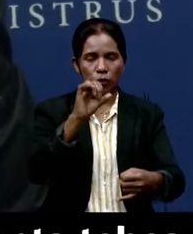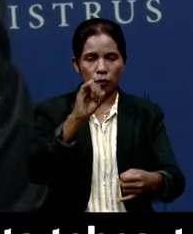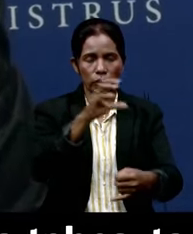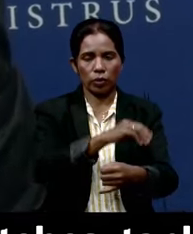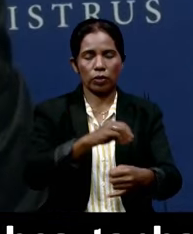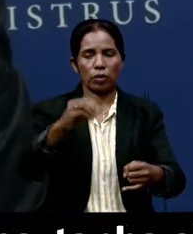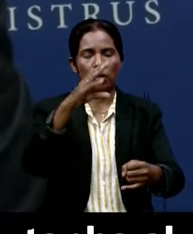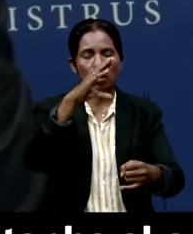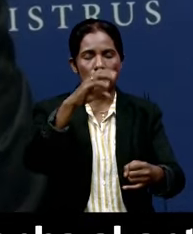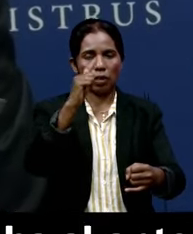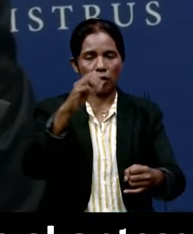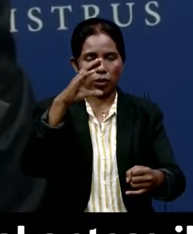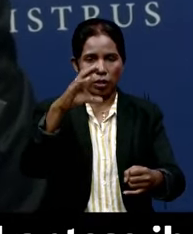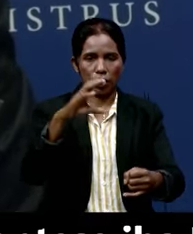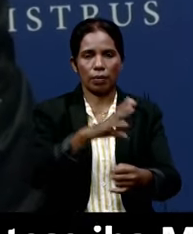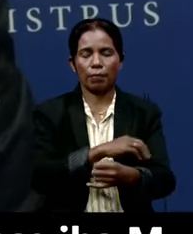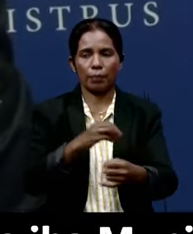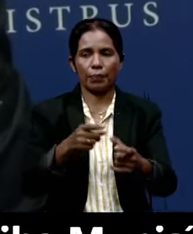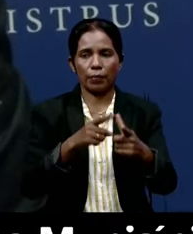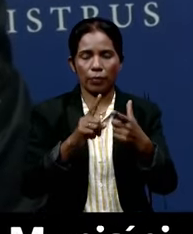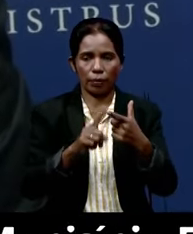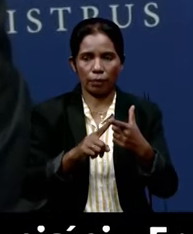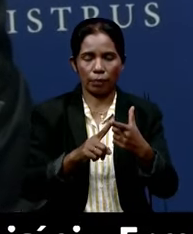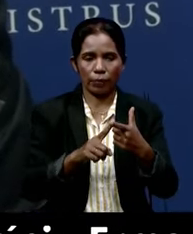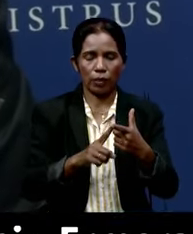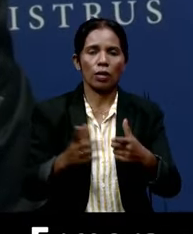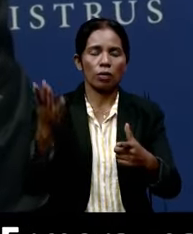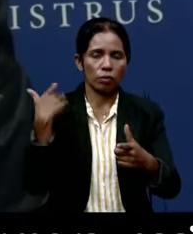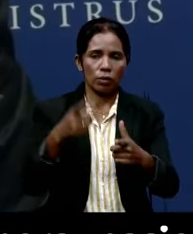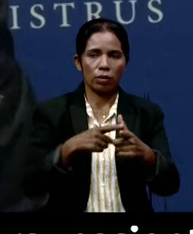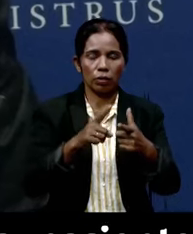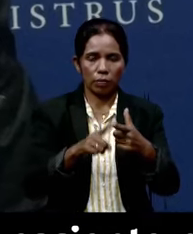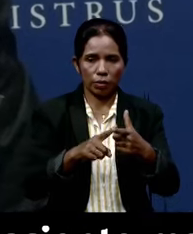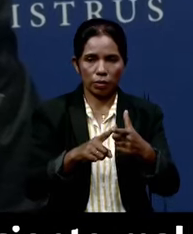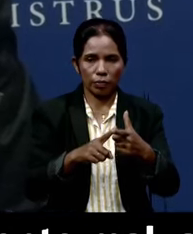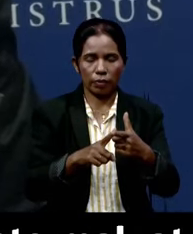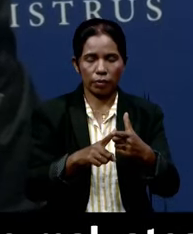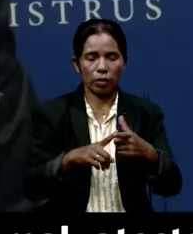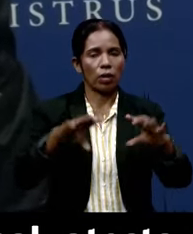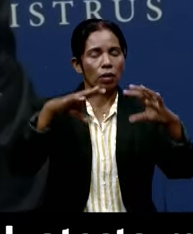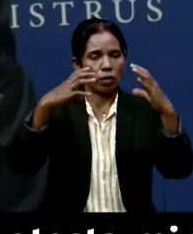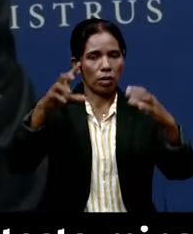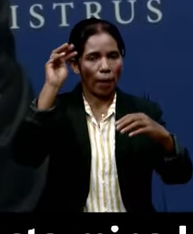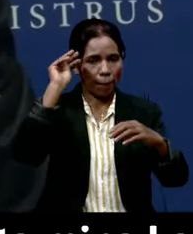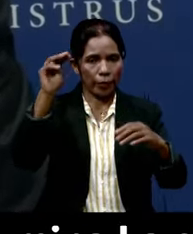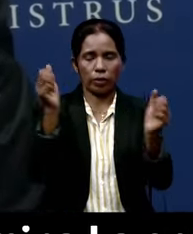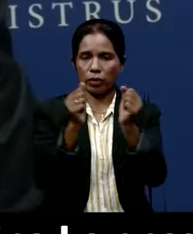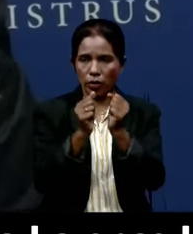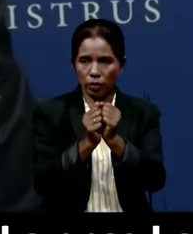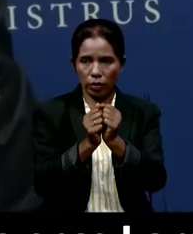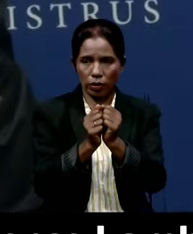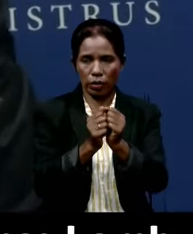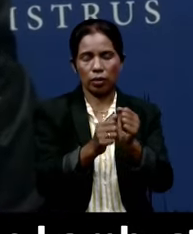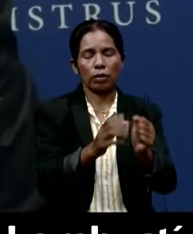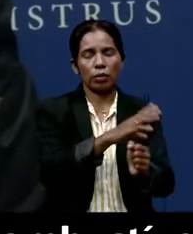ex-comissário, assunto comissário cá anterior, e não é Conselho Ministro, depois da